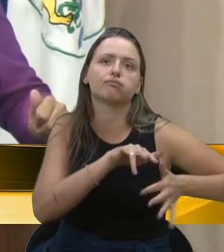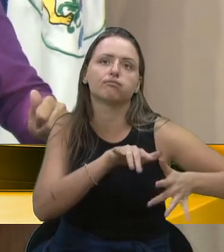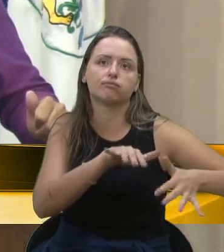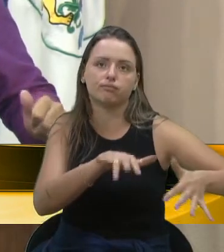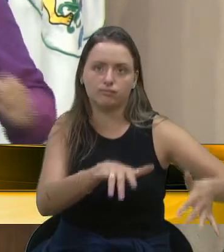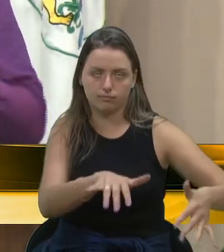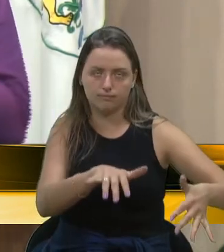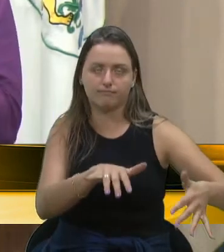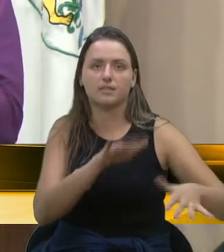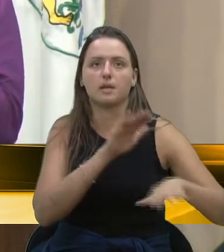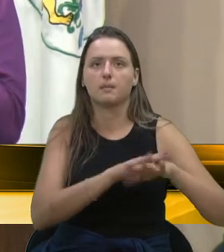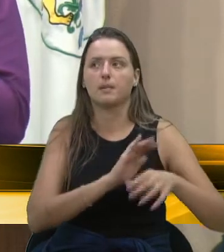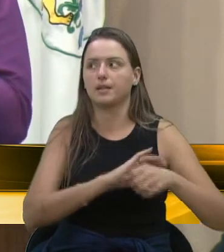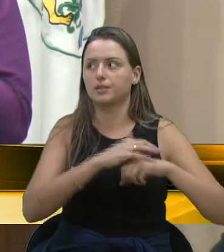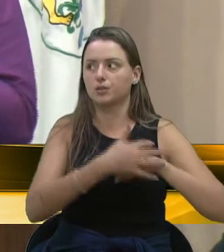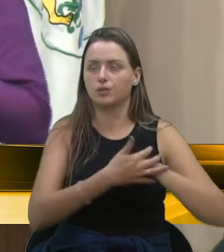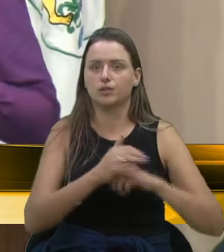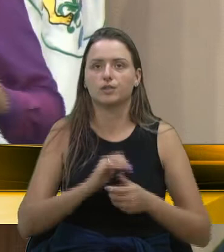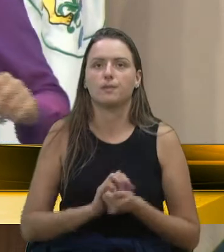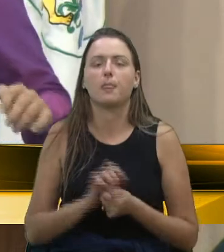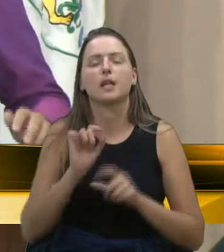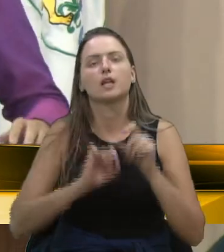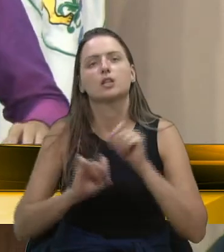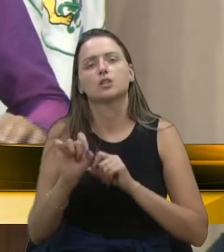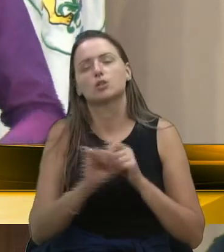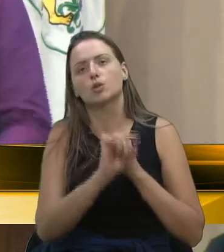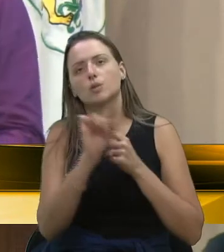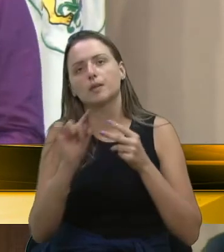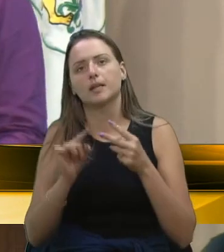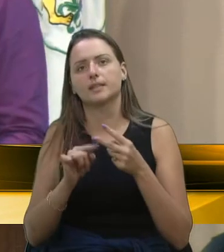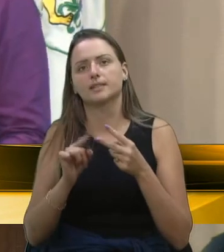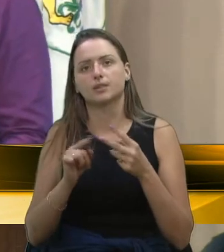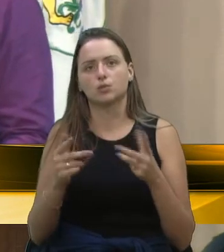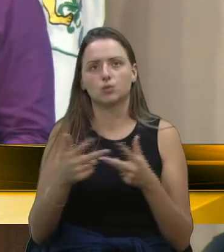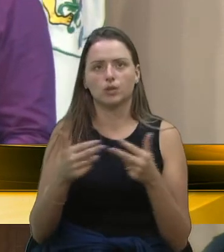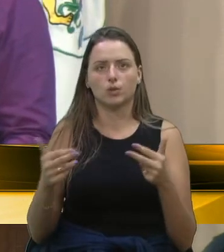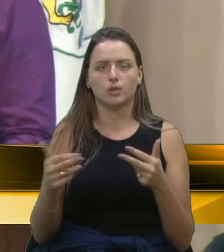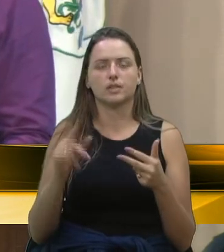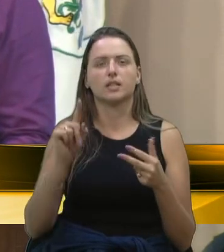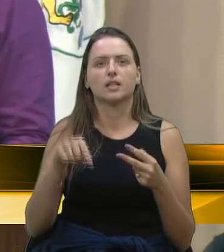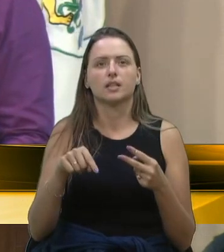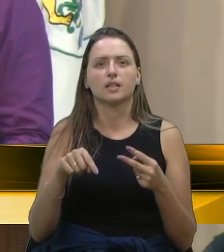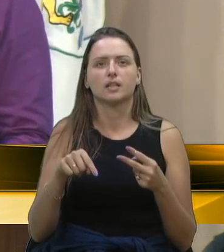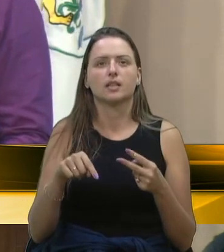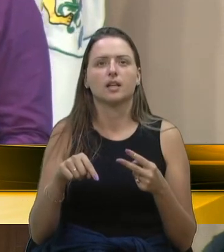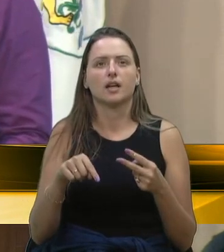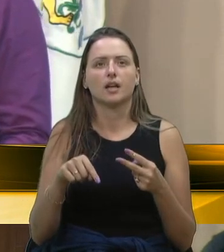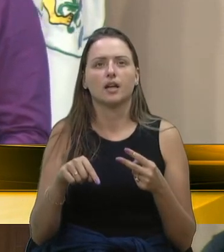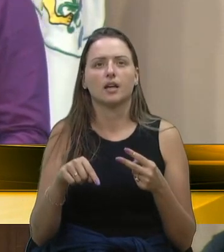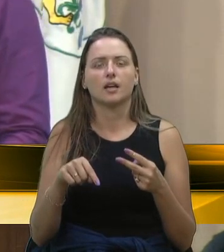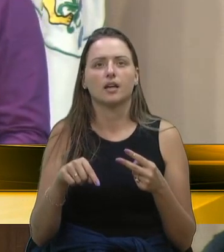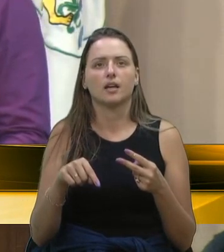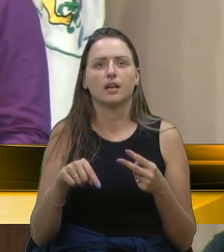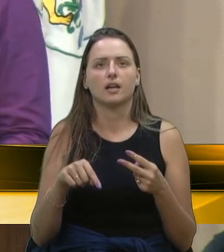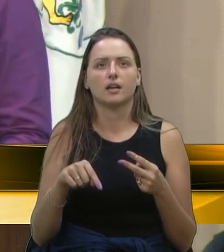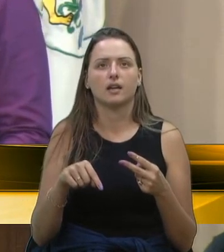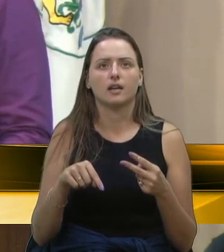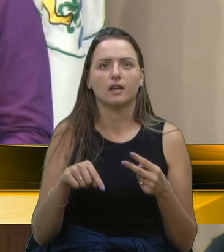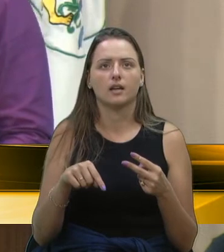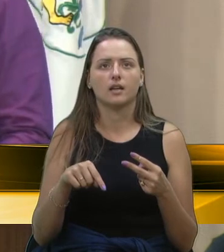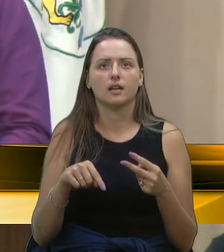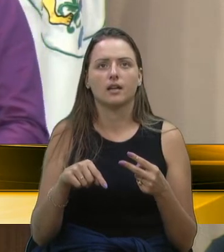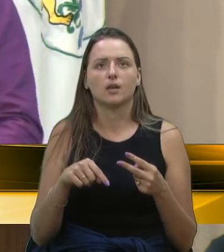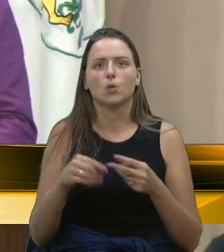Covid. Essa é uma questão. Sobre a outra, que é a essencialidade